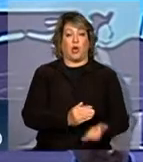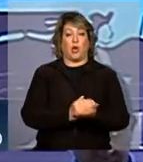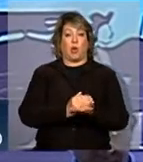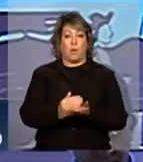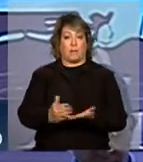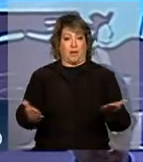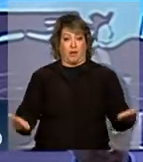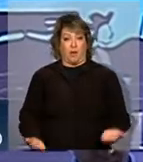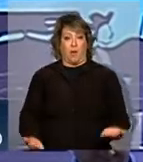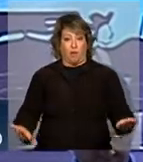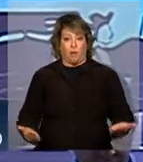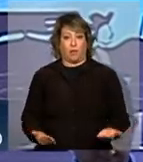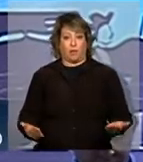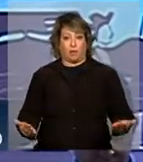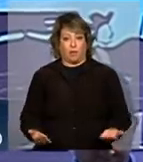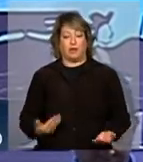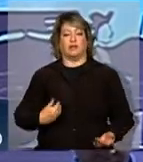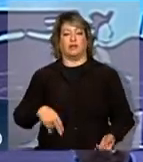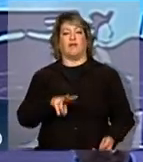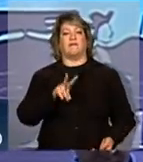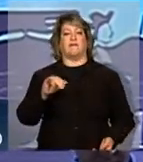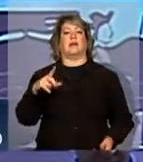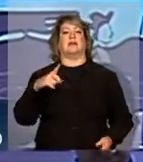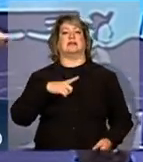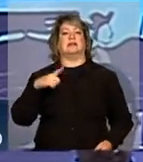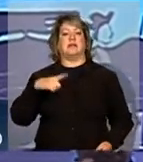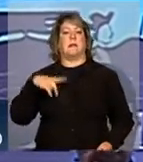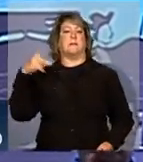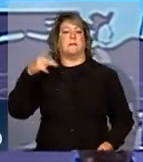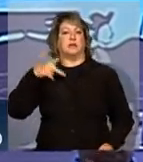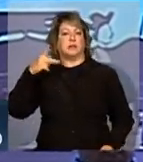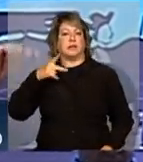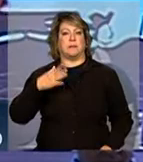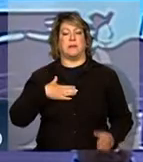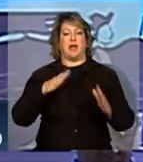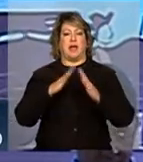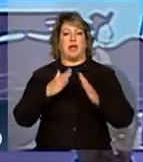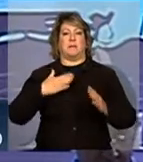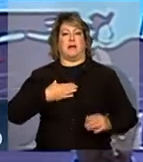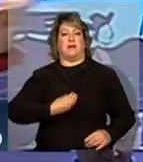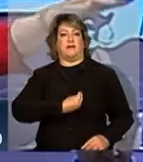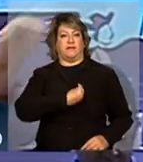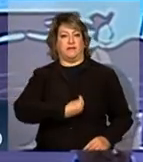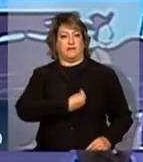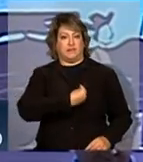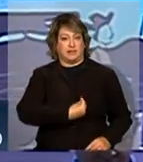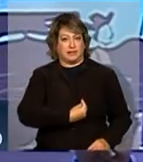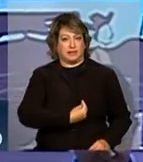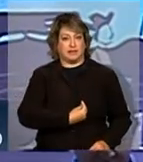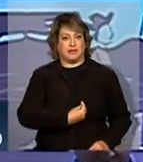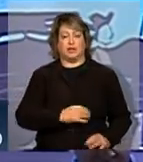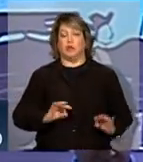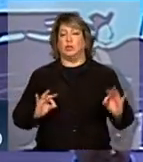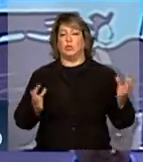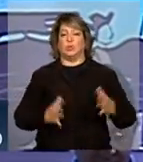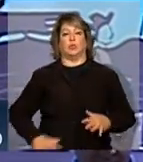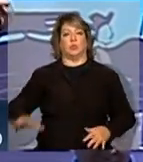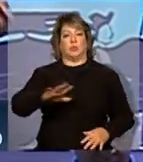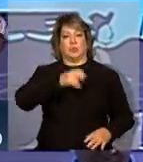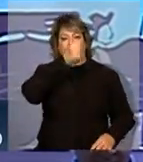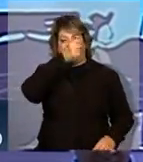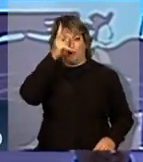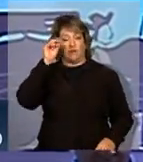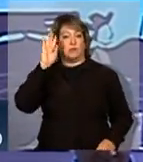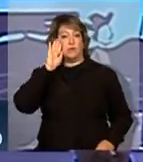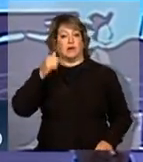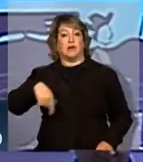de agora, vamos ter uma política do Minha Casa Minha Vida genérica para todas as prefeituras, inclusive